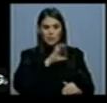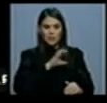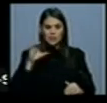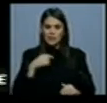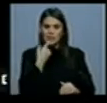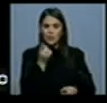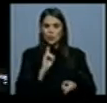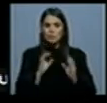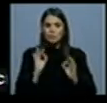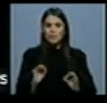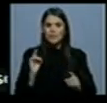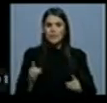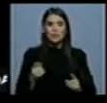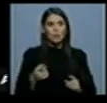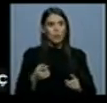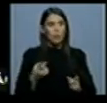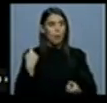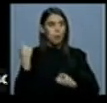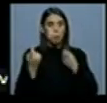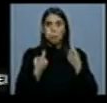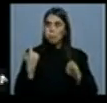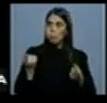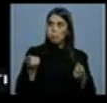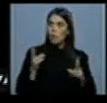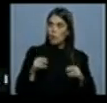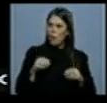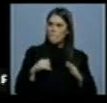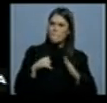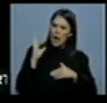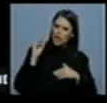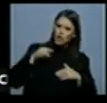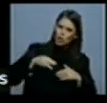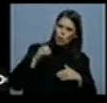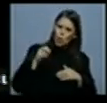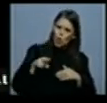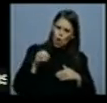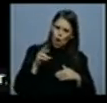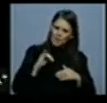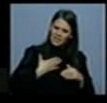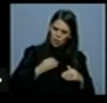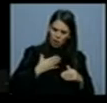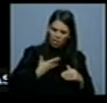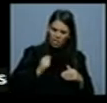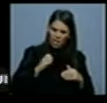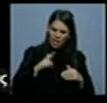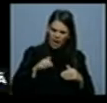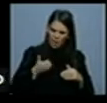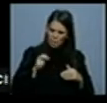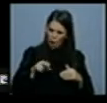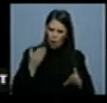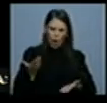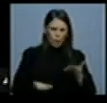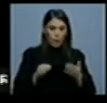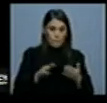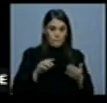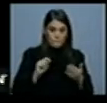não era propriamente muito expectável. Muito mais monóxido de carbono do que de metano. Qual é a teoria que pode tentar